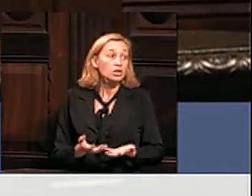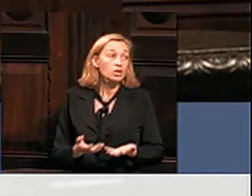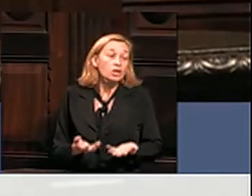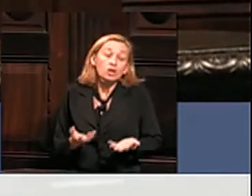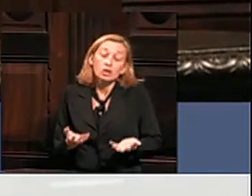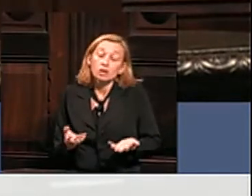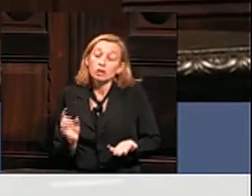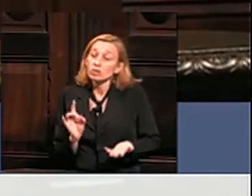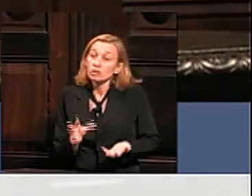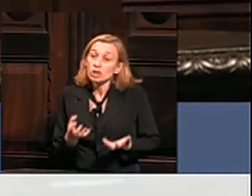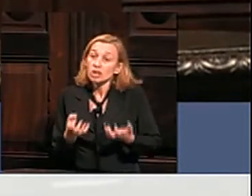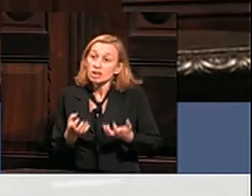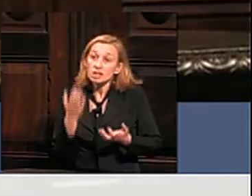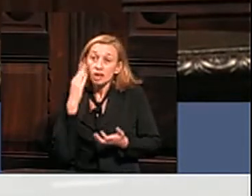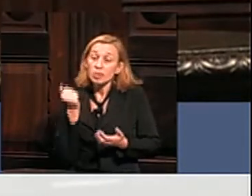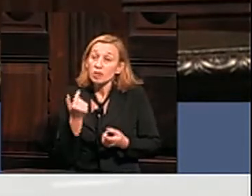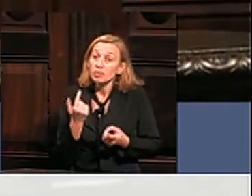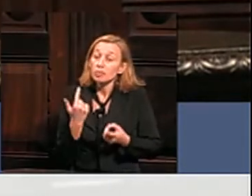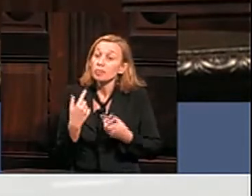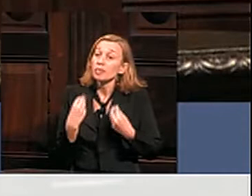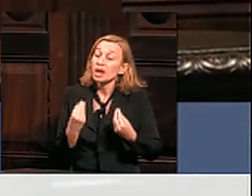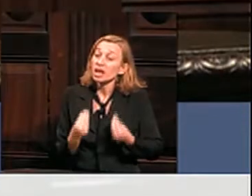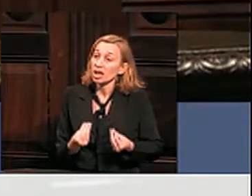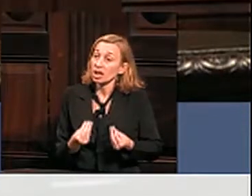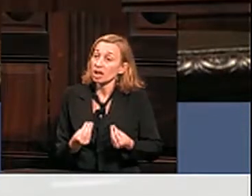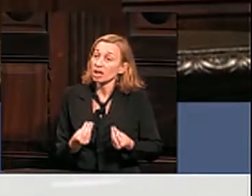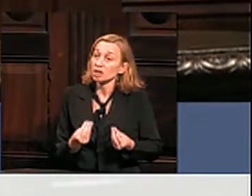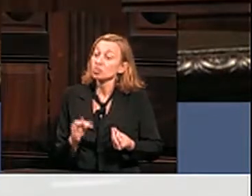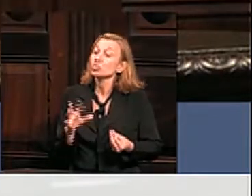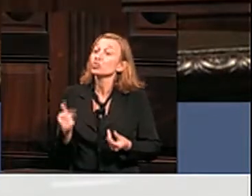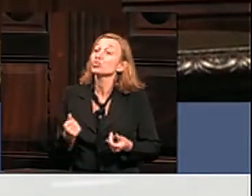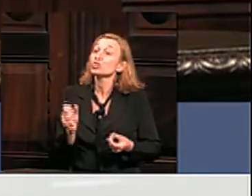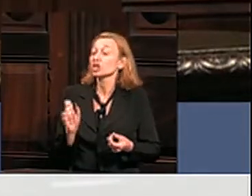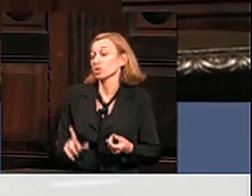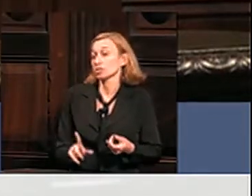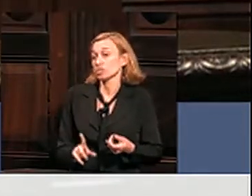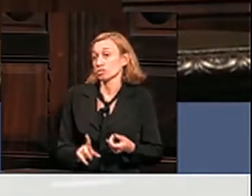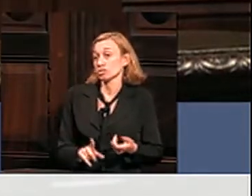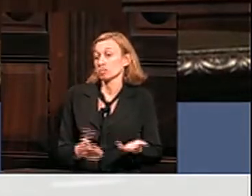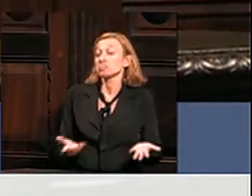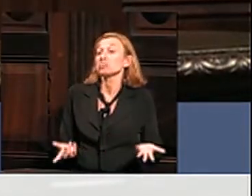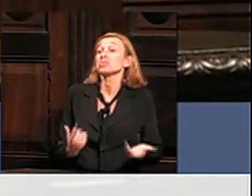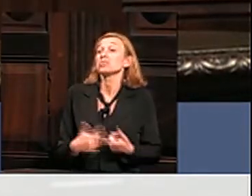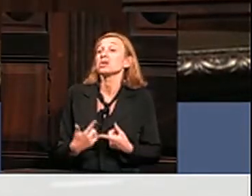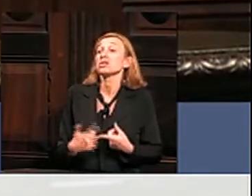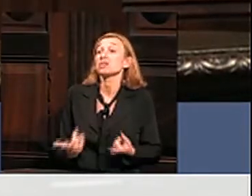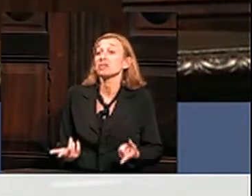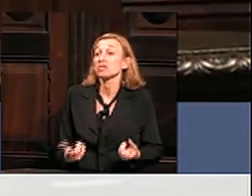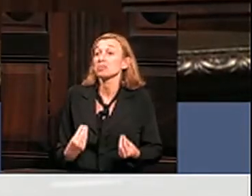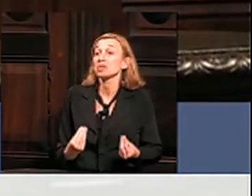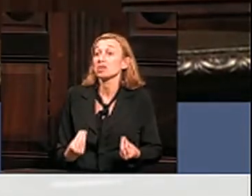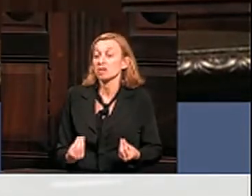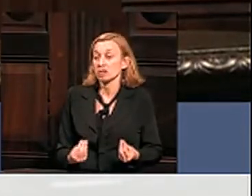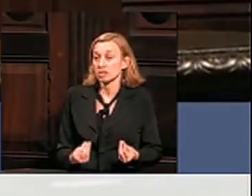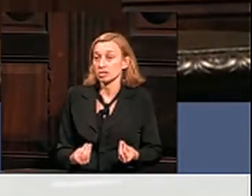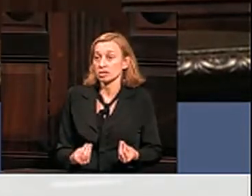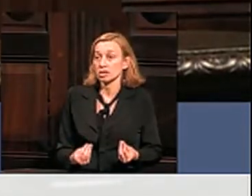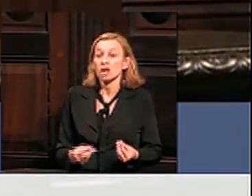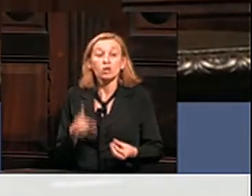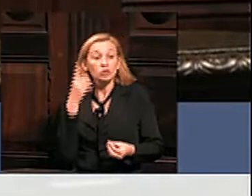Essa é a divergência. A divergência é conceitual. Então, fiz o destaque para que os senhores deputados